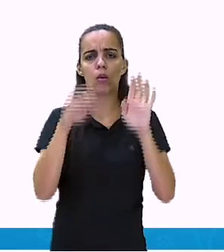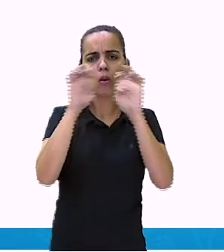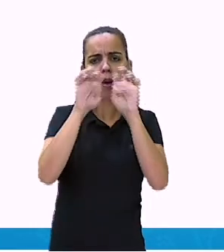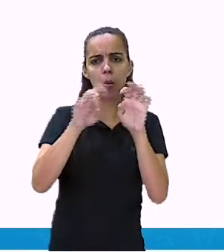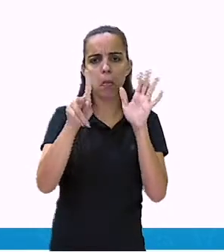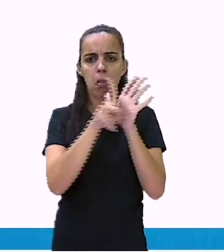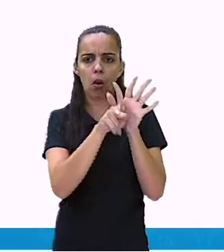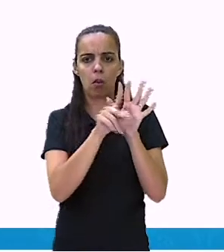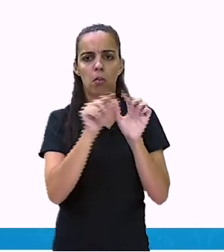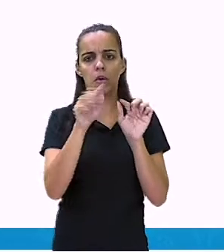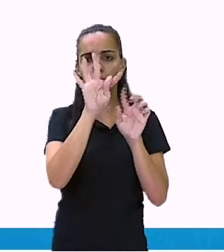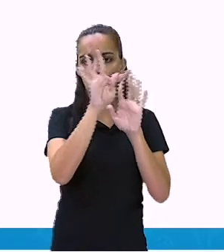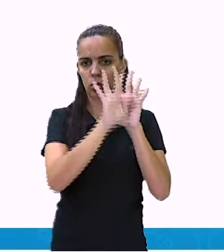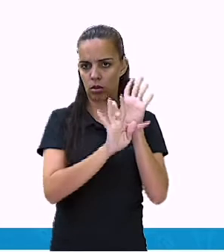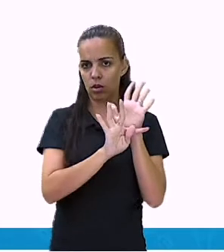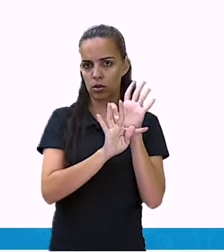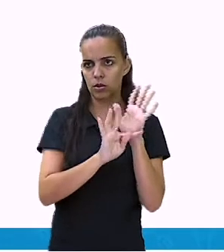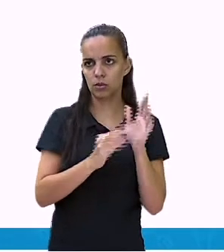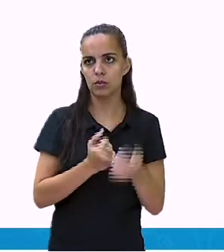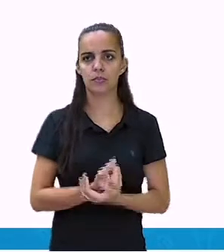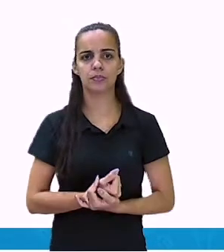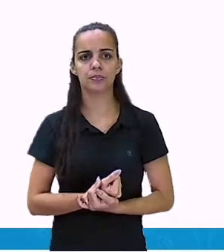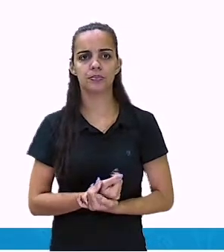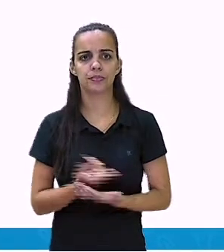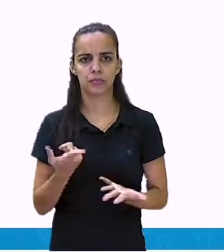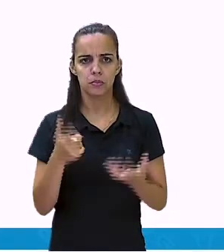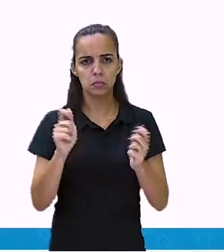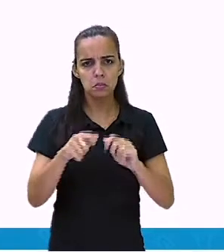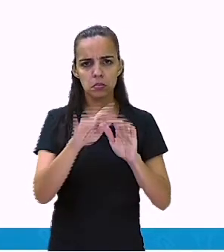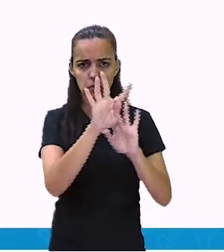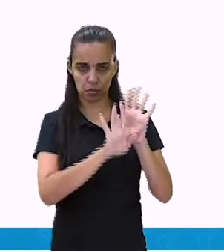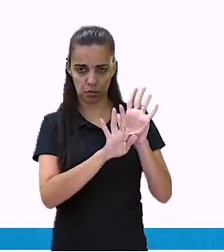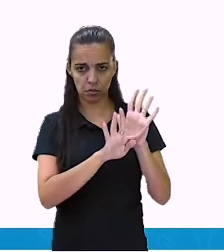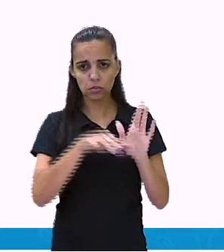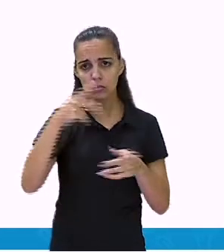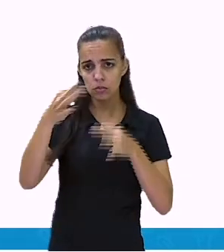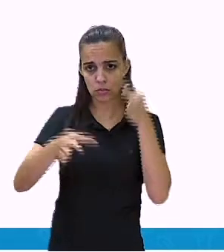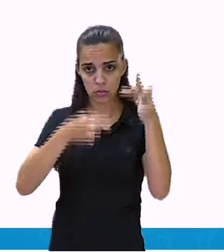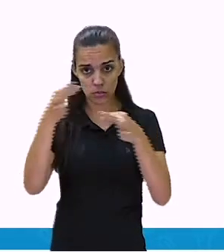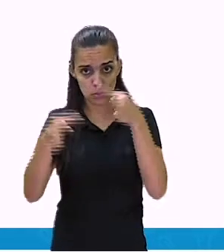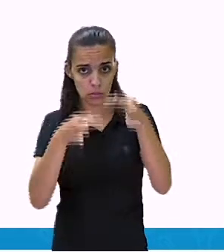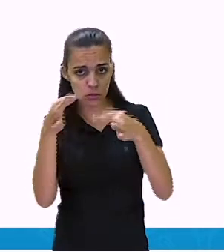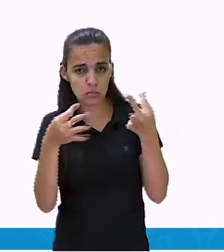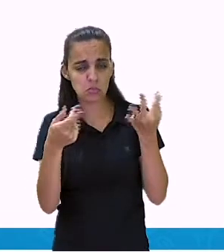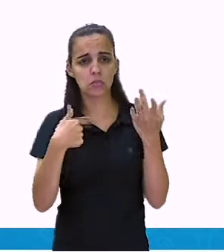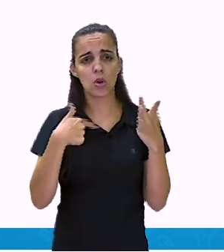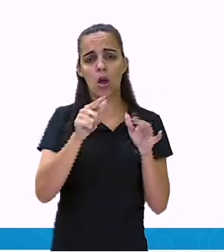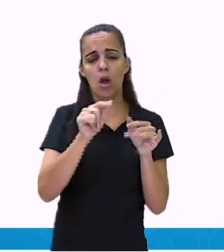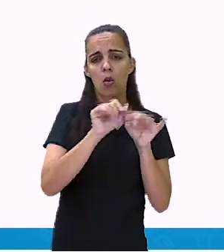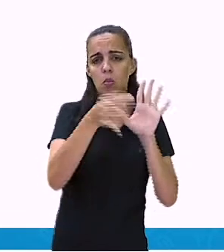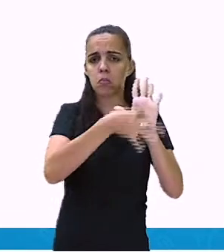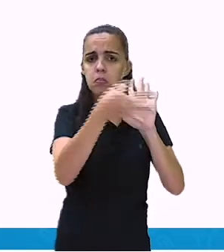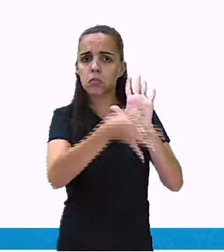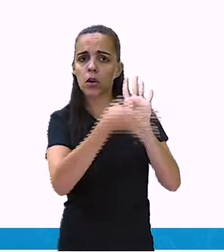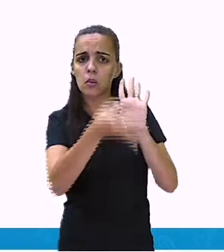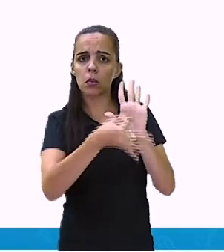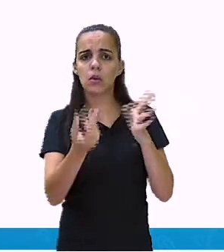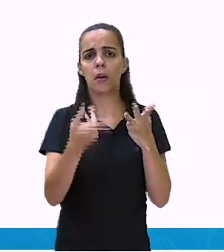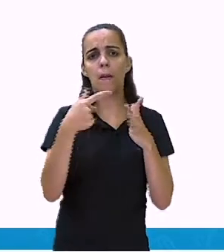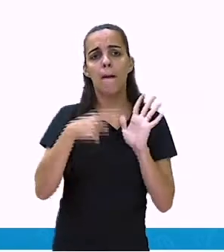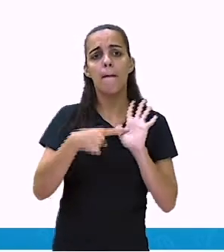estrutura do texto de opinião? Vamos lá? Por ser um texto argumentativo, o artigo de opinião